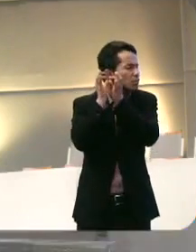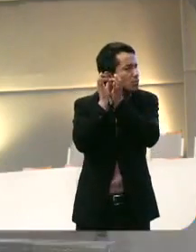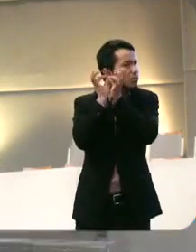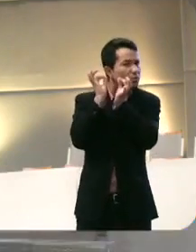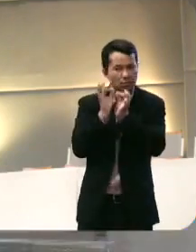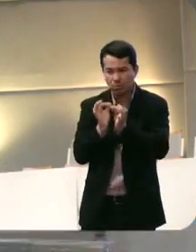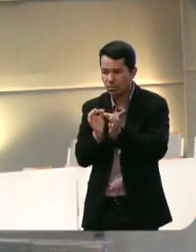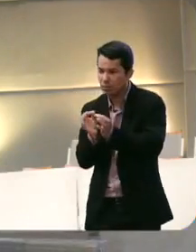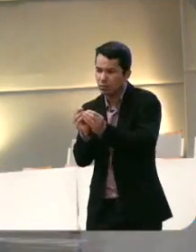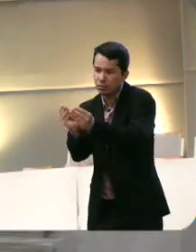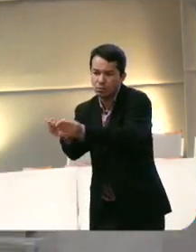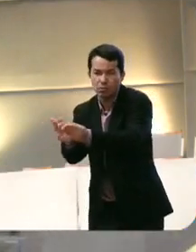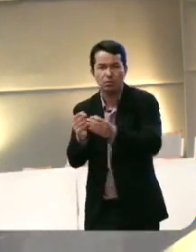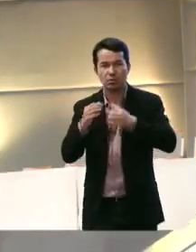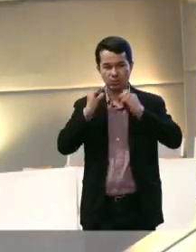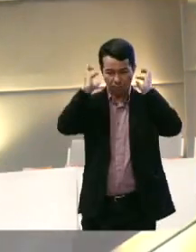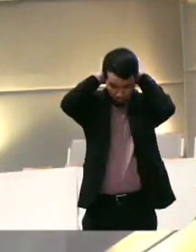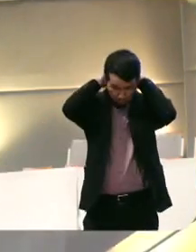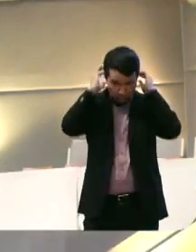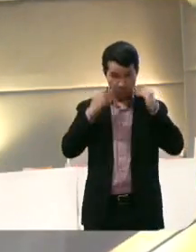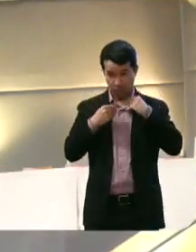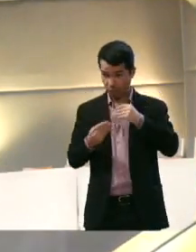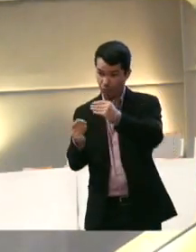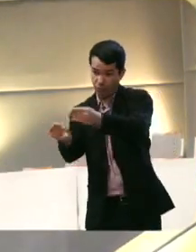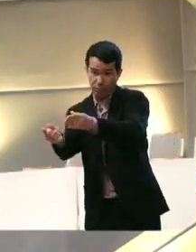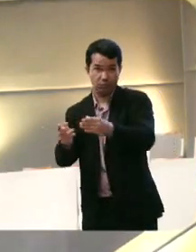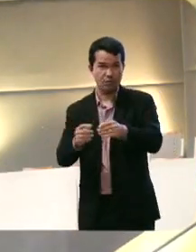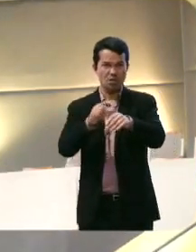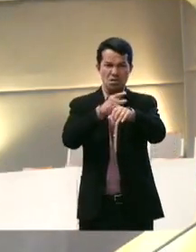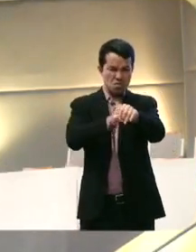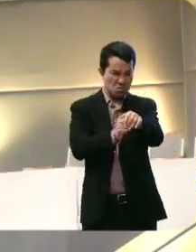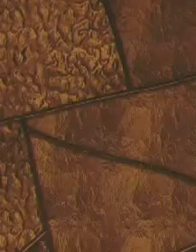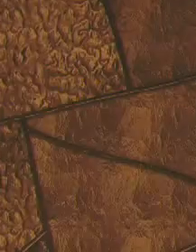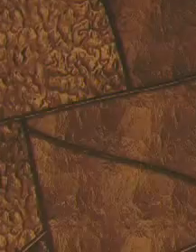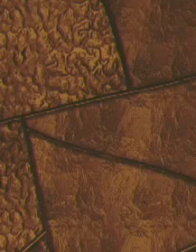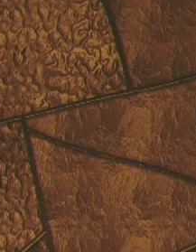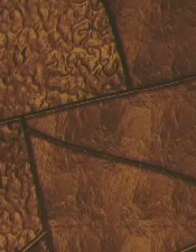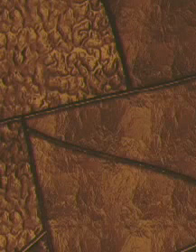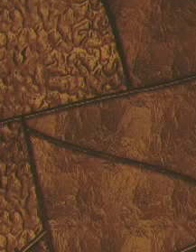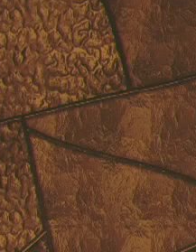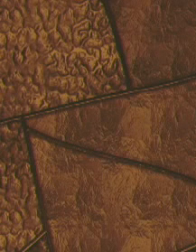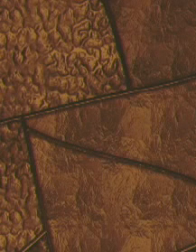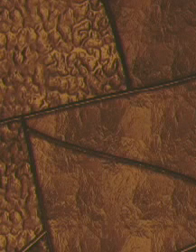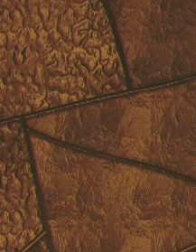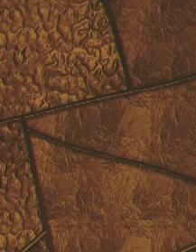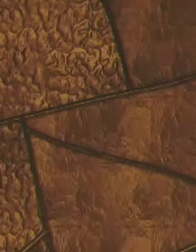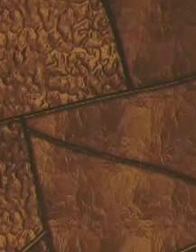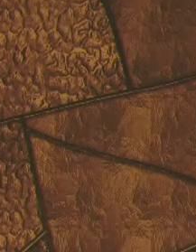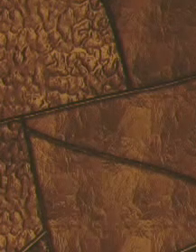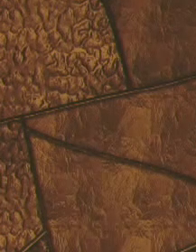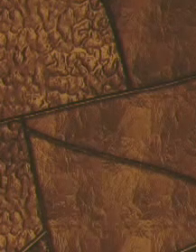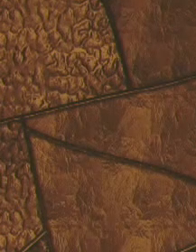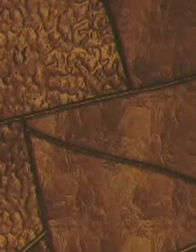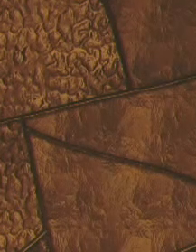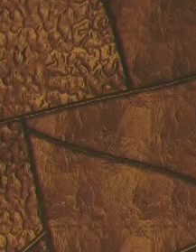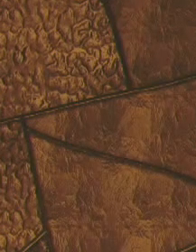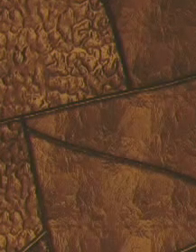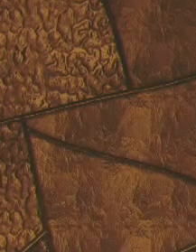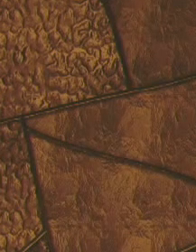para fazer o bezerro de ouro. Mas olha o que diz a palavra: por isso, do Monte Horebe em diante, os